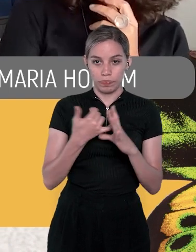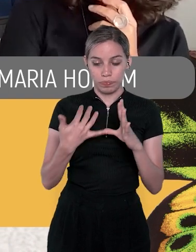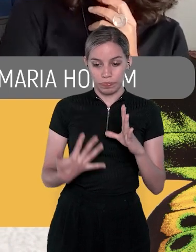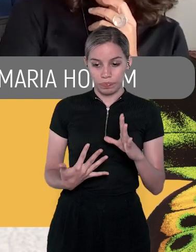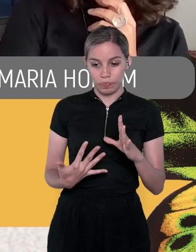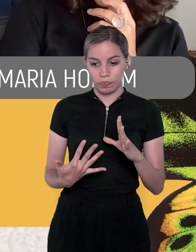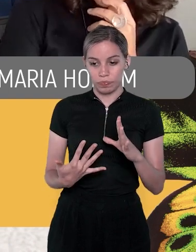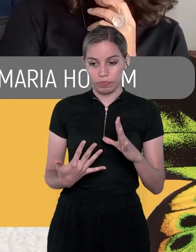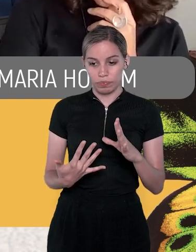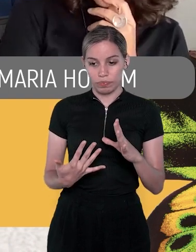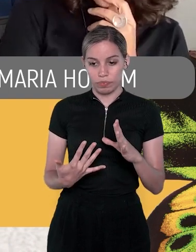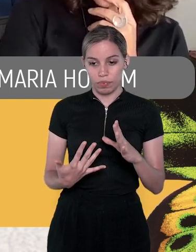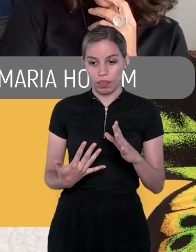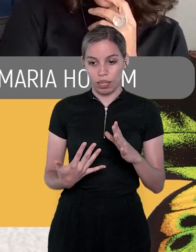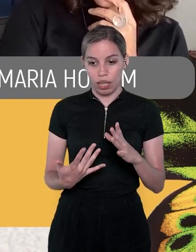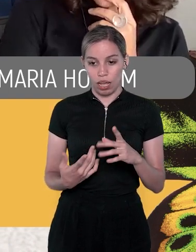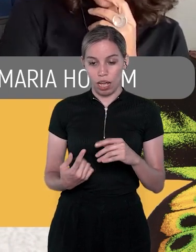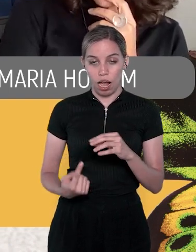e tal,